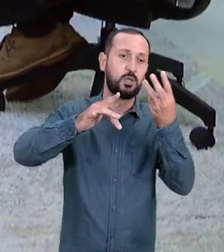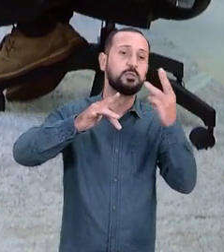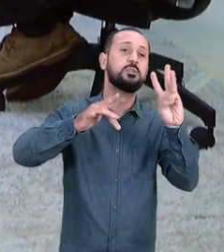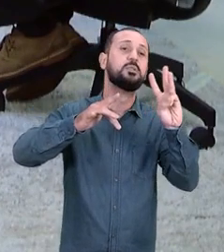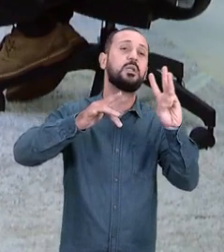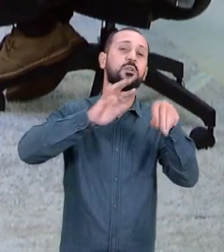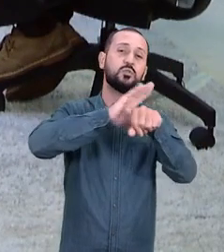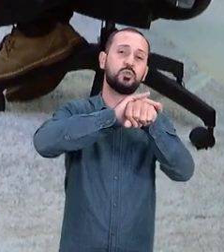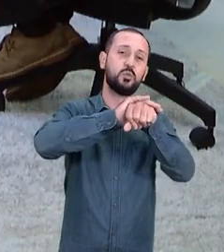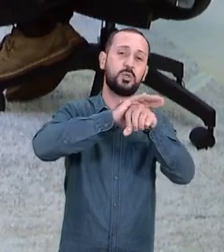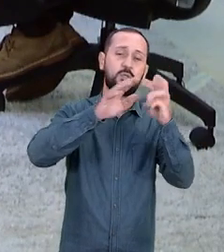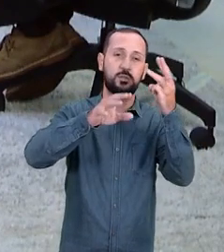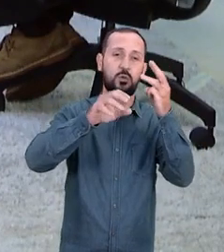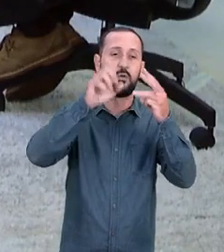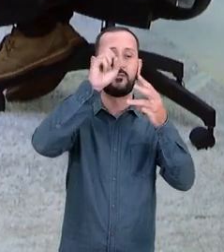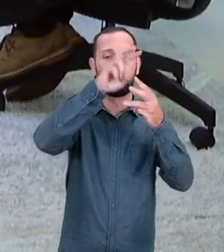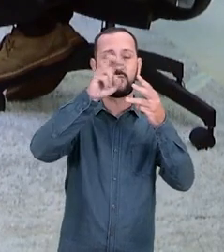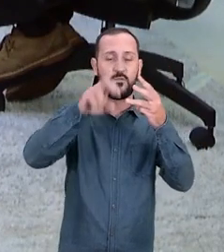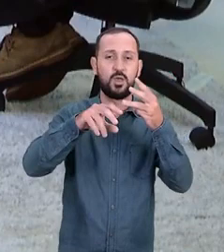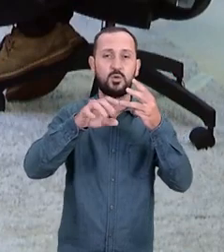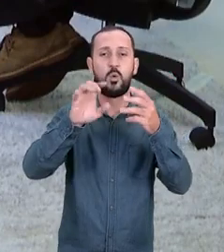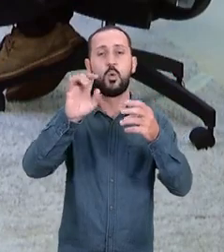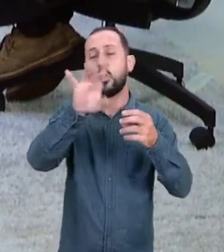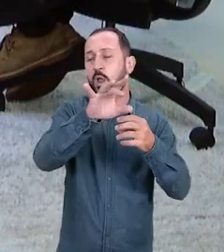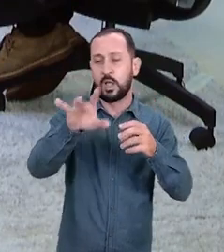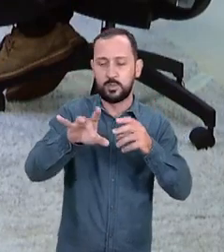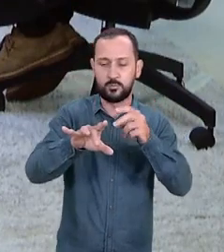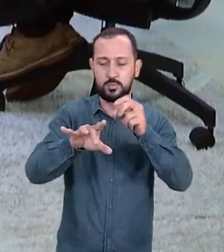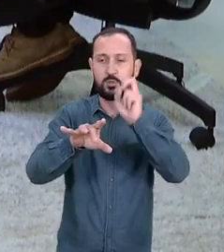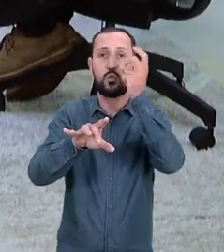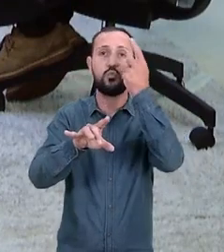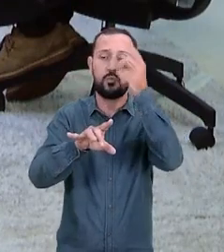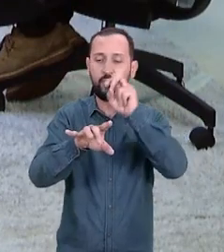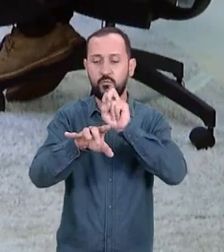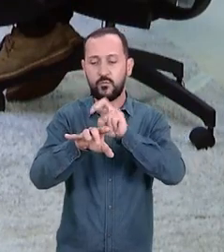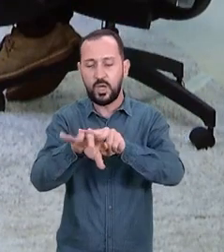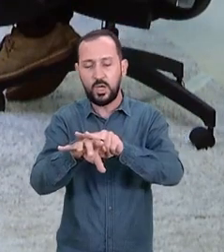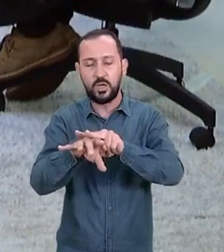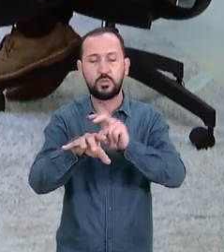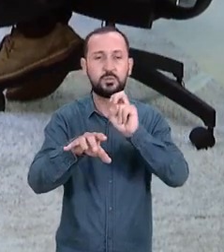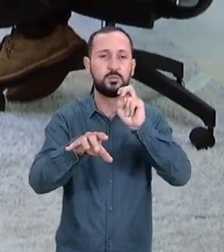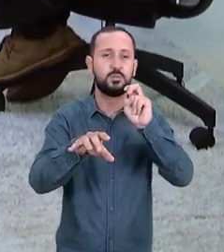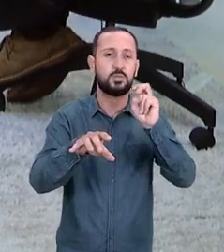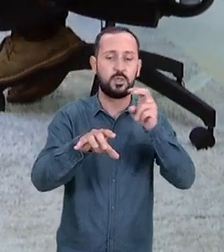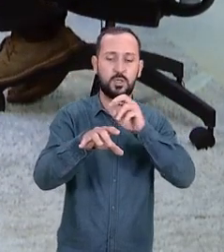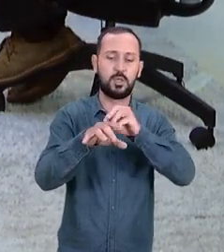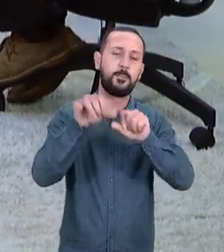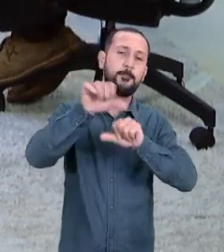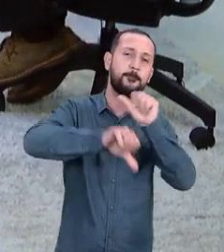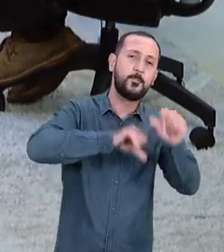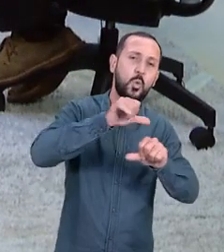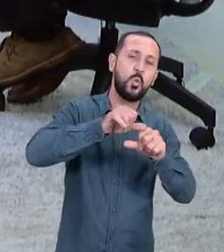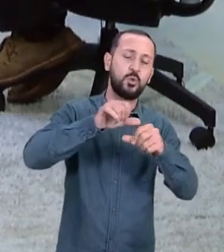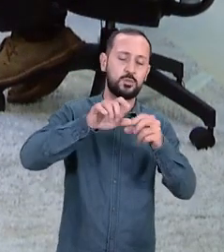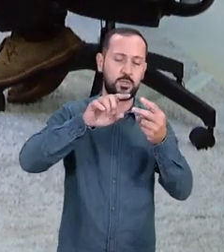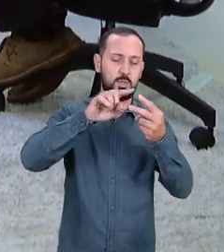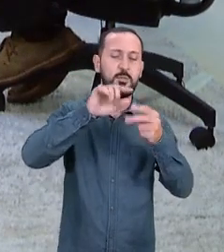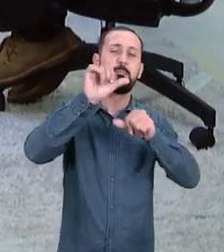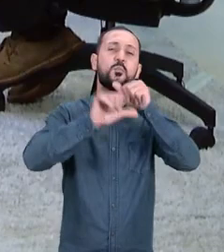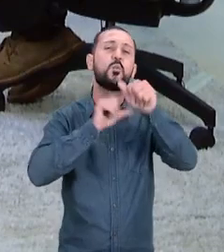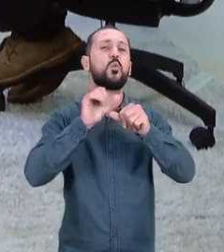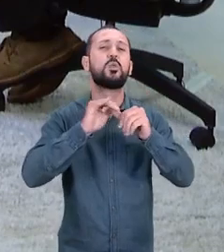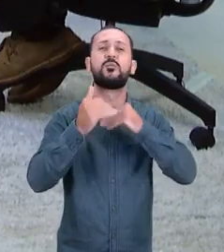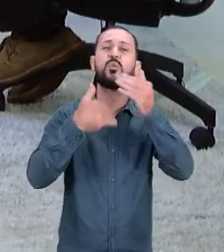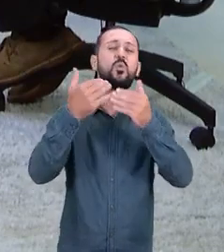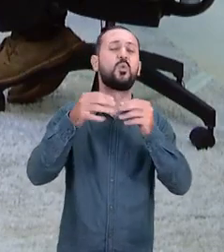três vírus ou cada mosquito tem um vírus diferente, ele migra, é uma metamorfose,